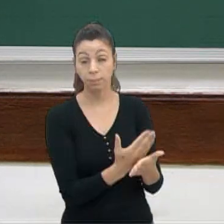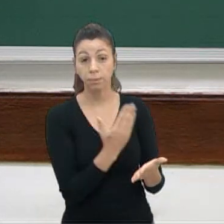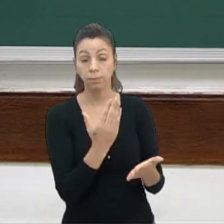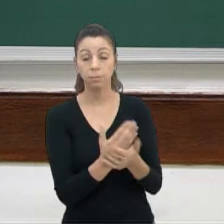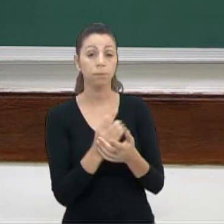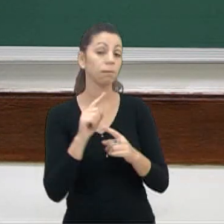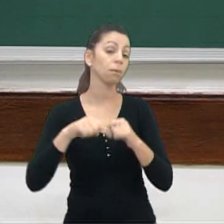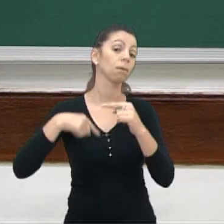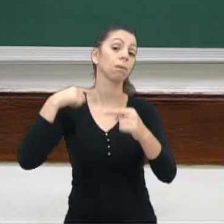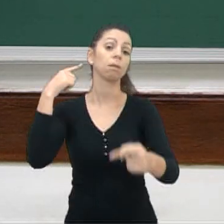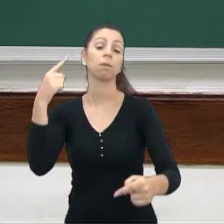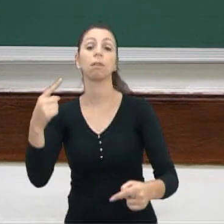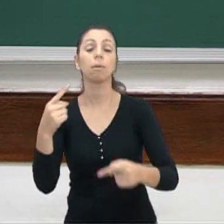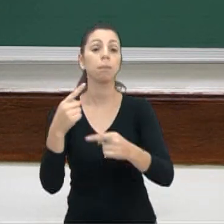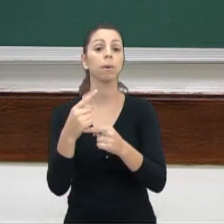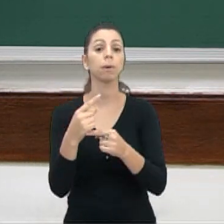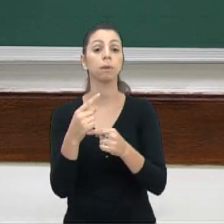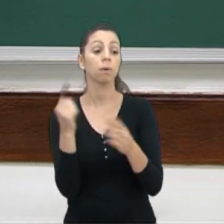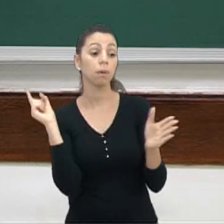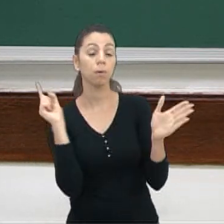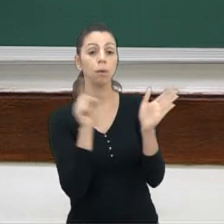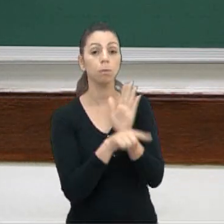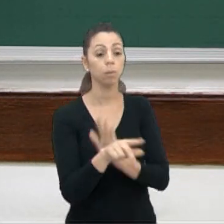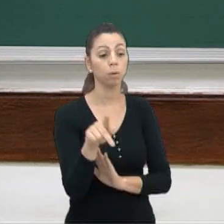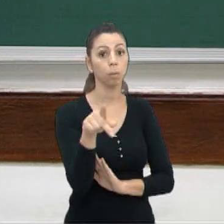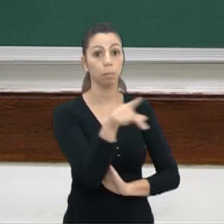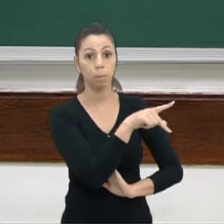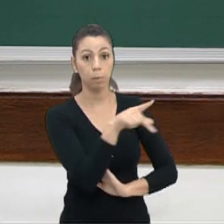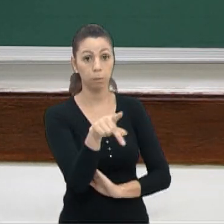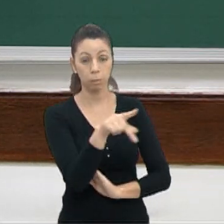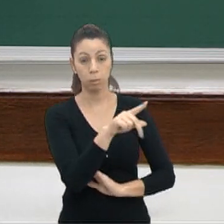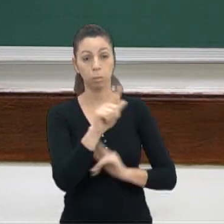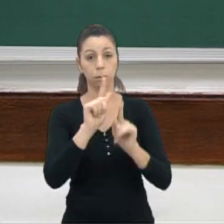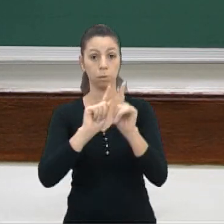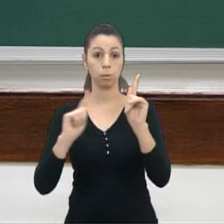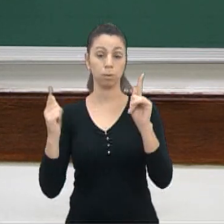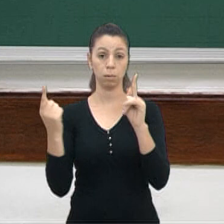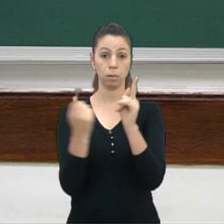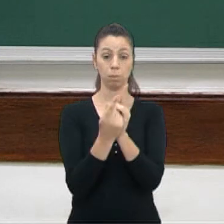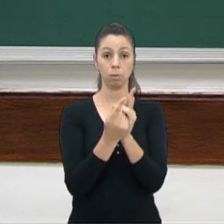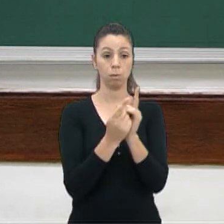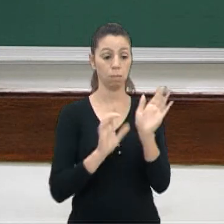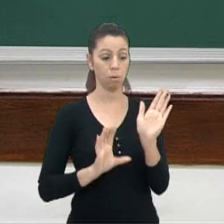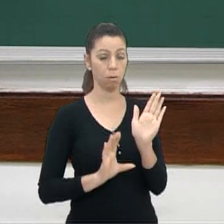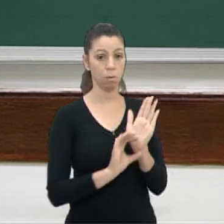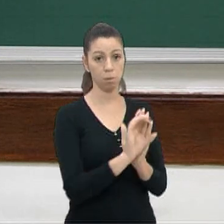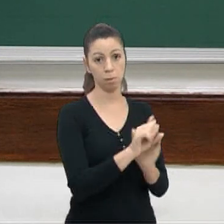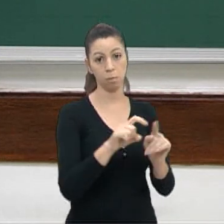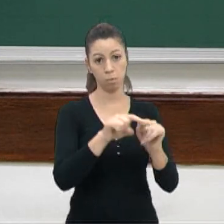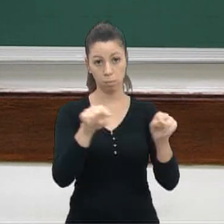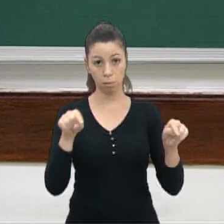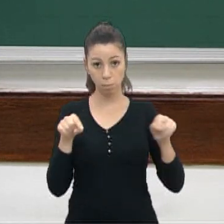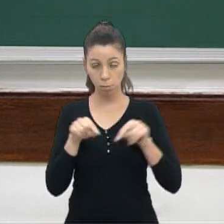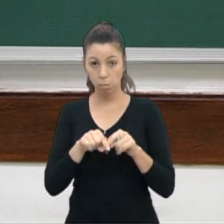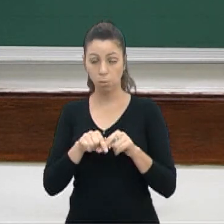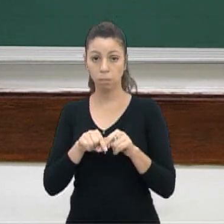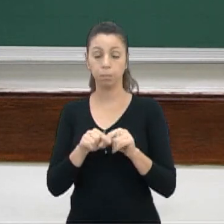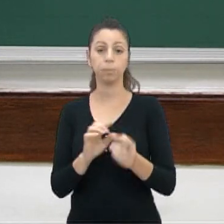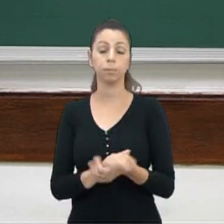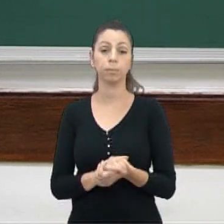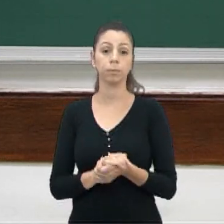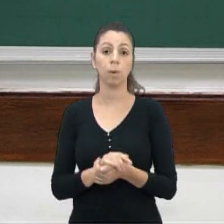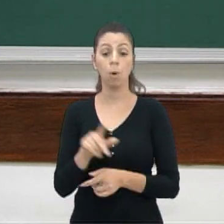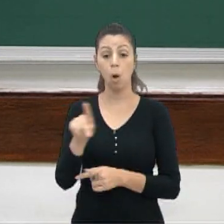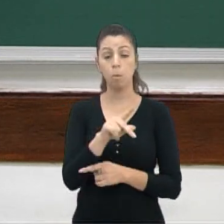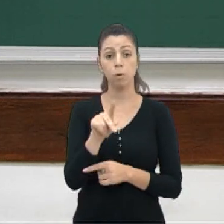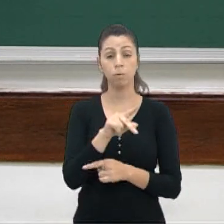e depois transmita ao seu professor ou professora de geografia no Google Classroom. Ele vai te